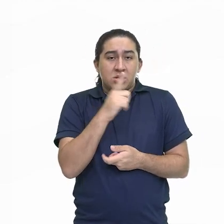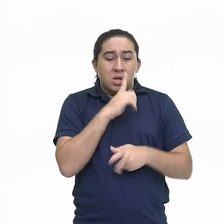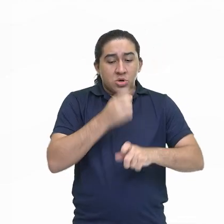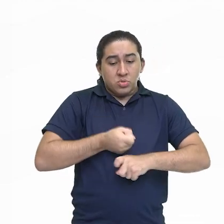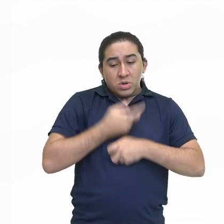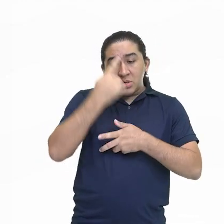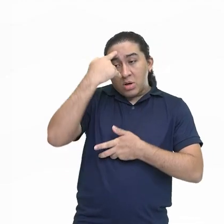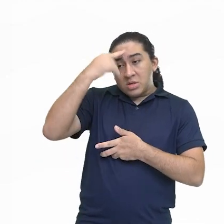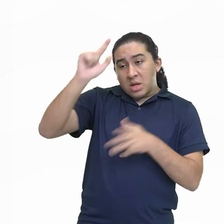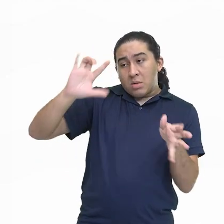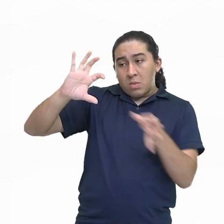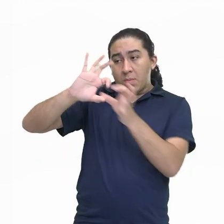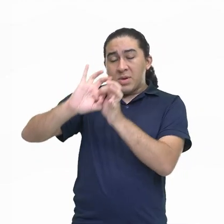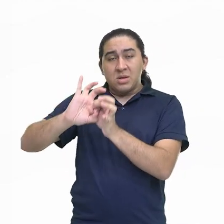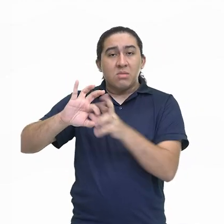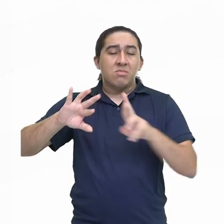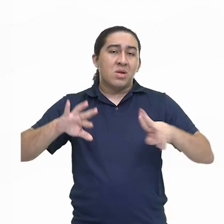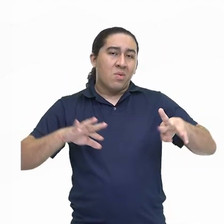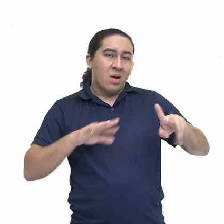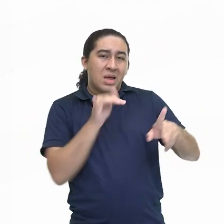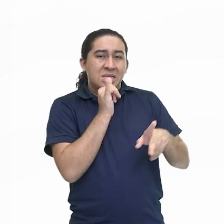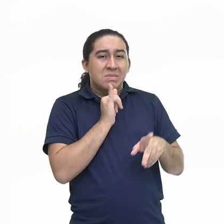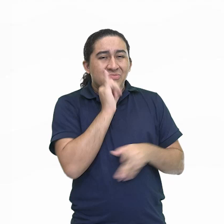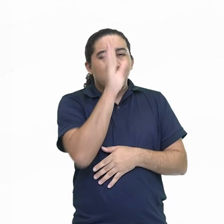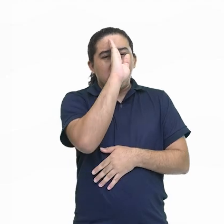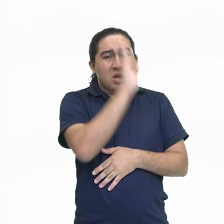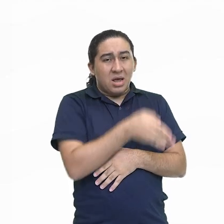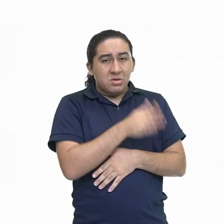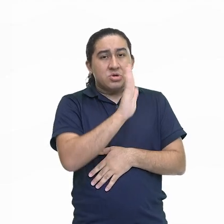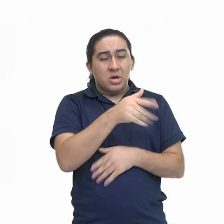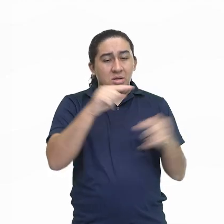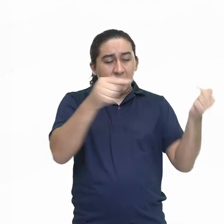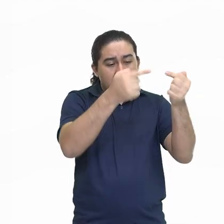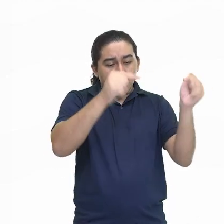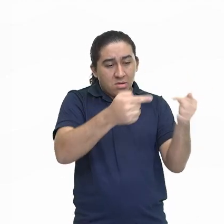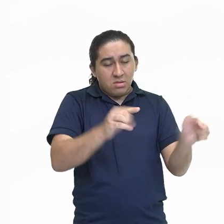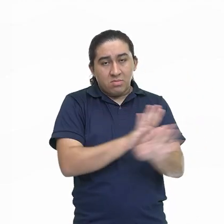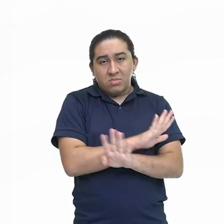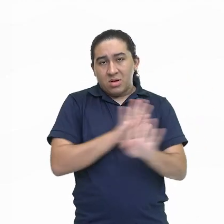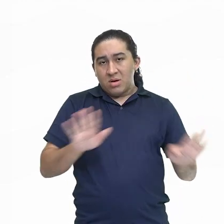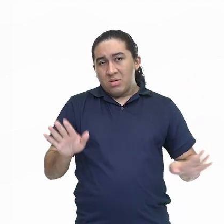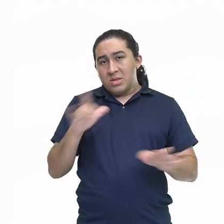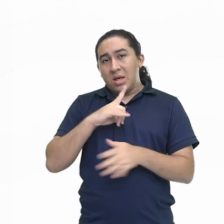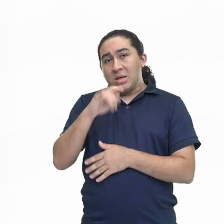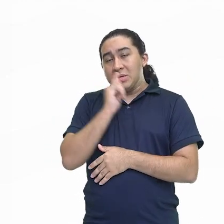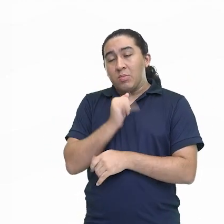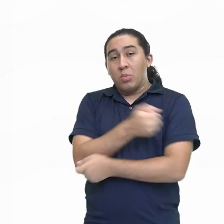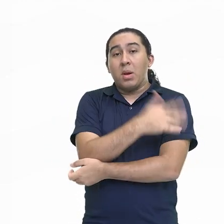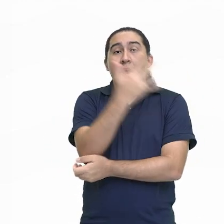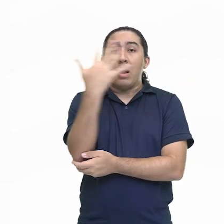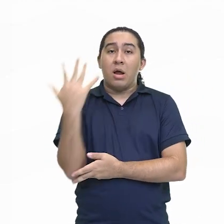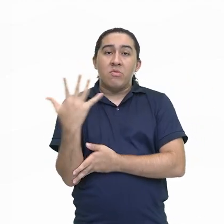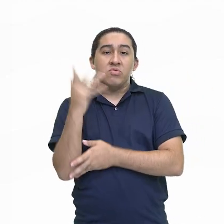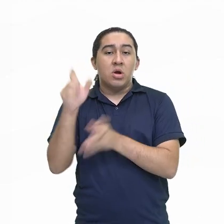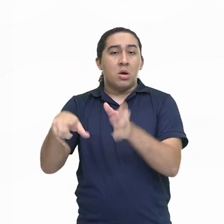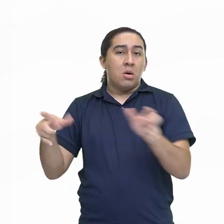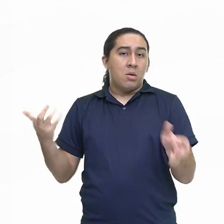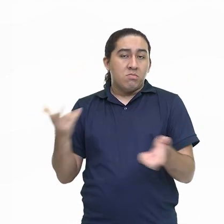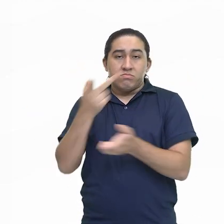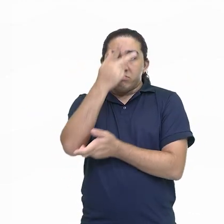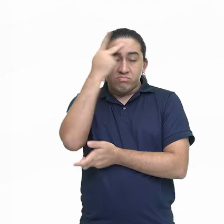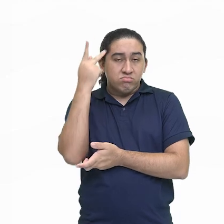que nós podemos encontrar no nosso dia a dia. As figurativas não, vai ser de uma árvore, de um campo, de uma pessoa e